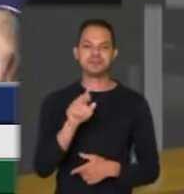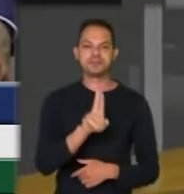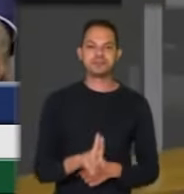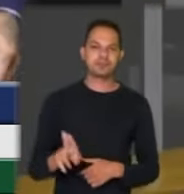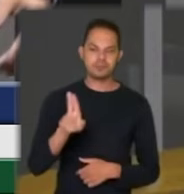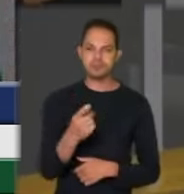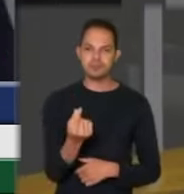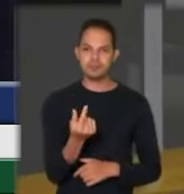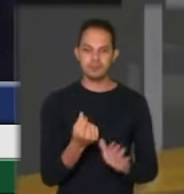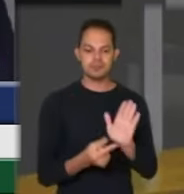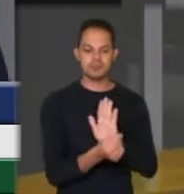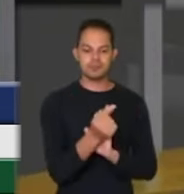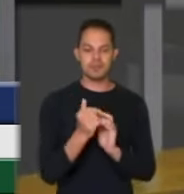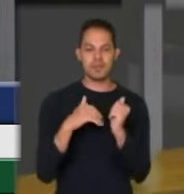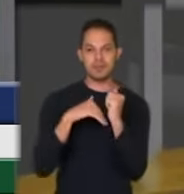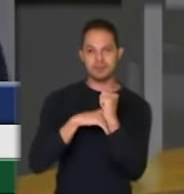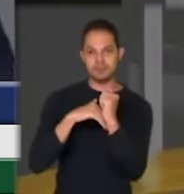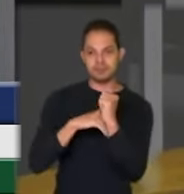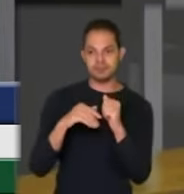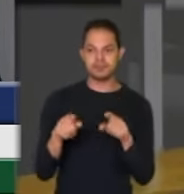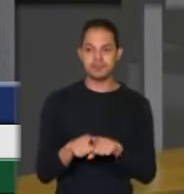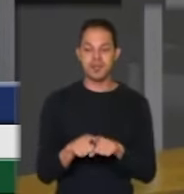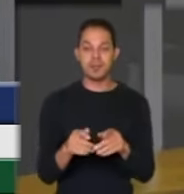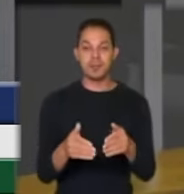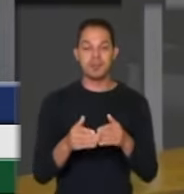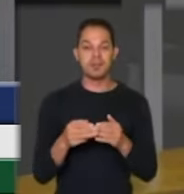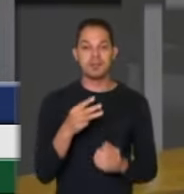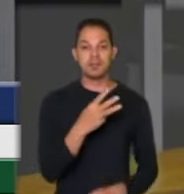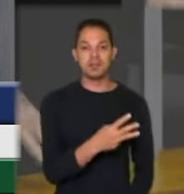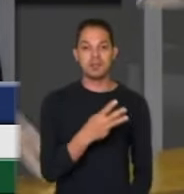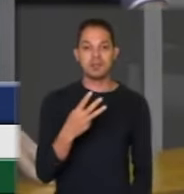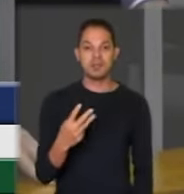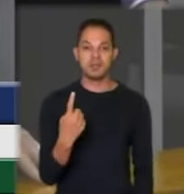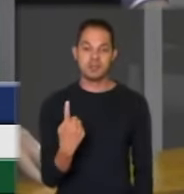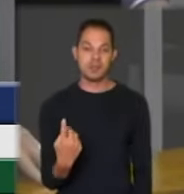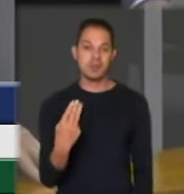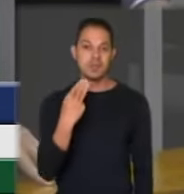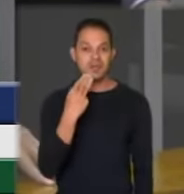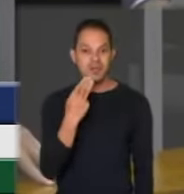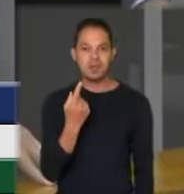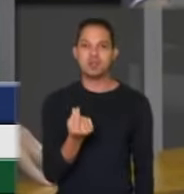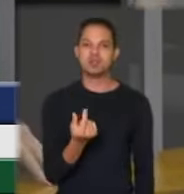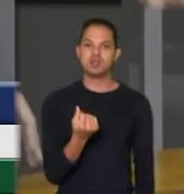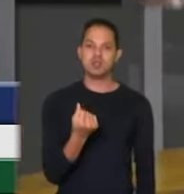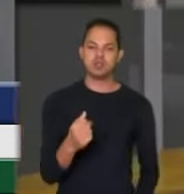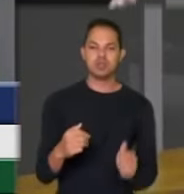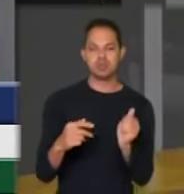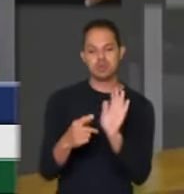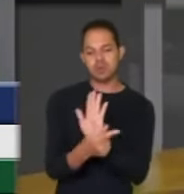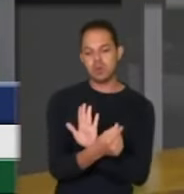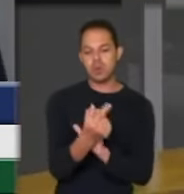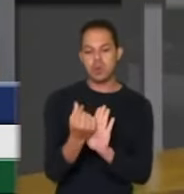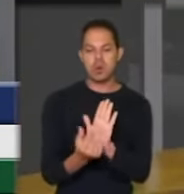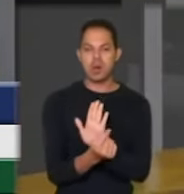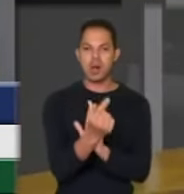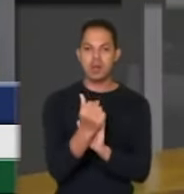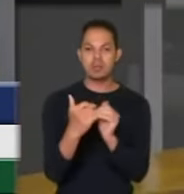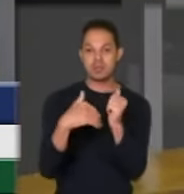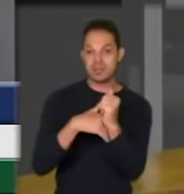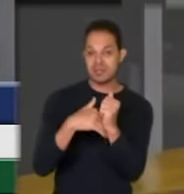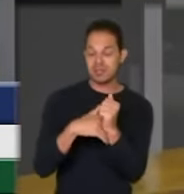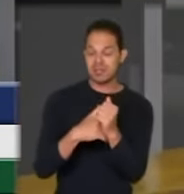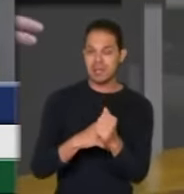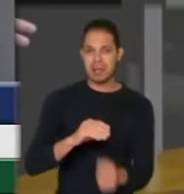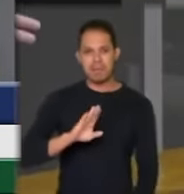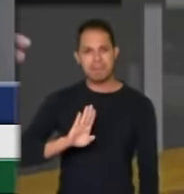secreto. Solicitaram 331 milhões do orçamento secreto. Essa é a maior